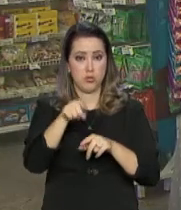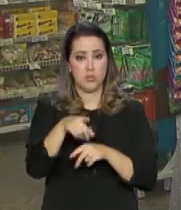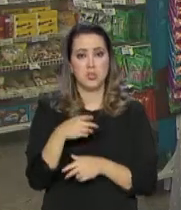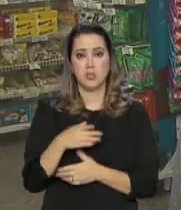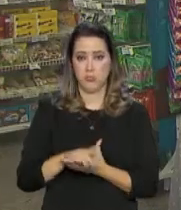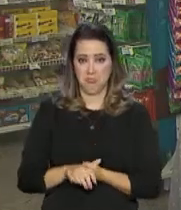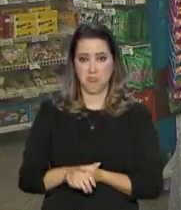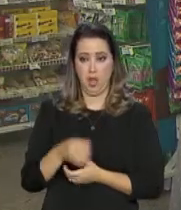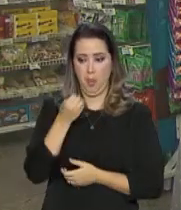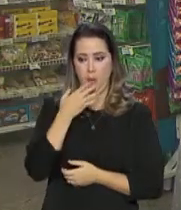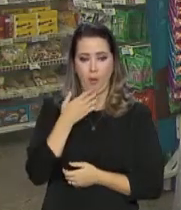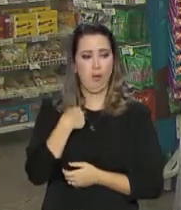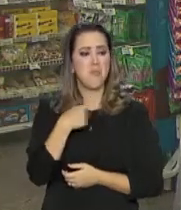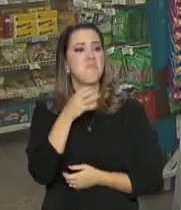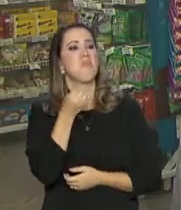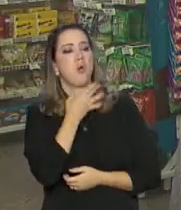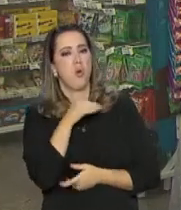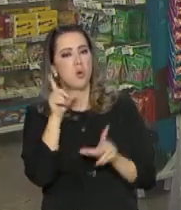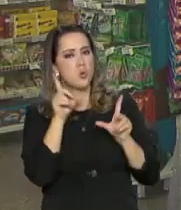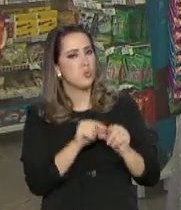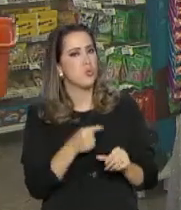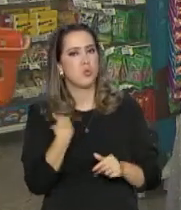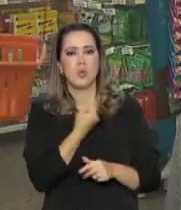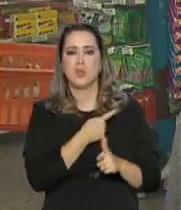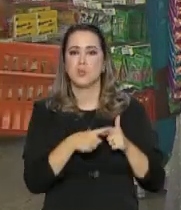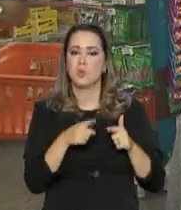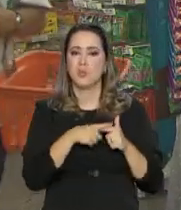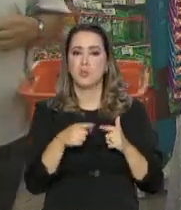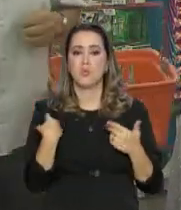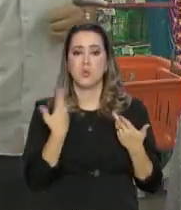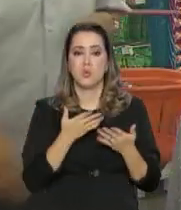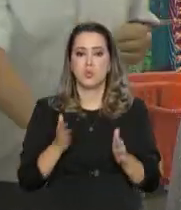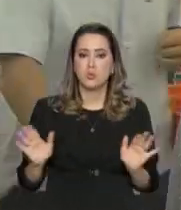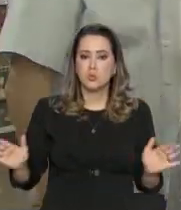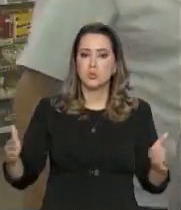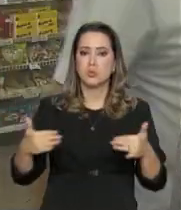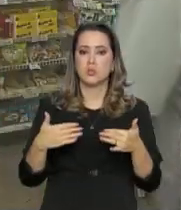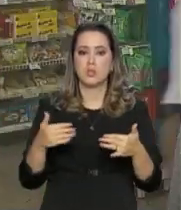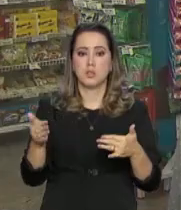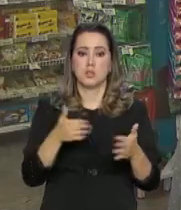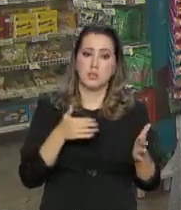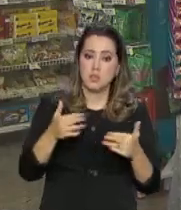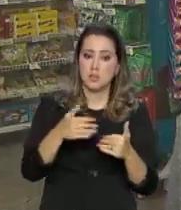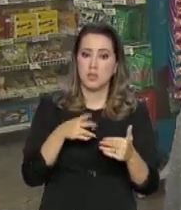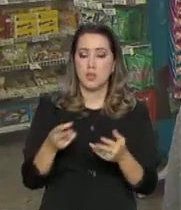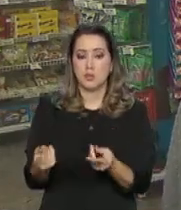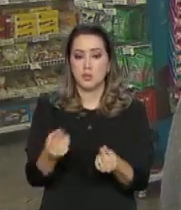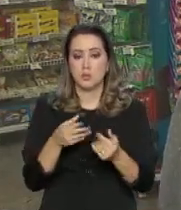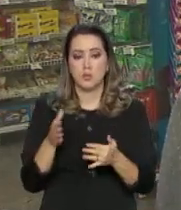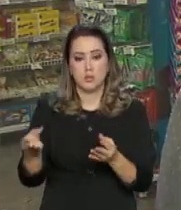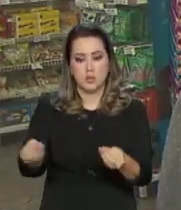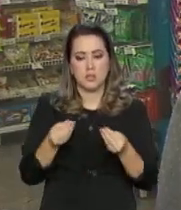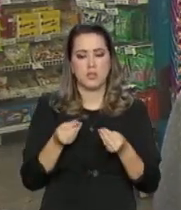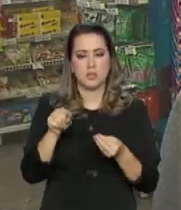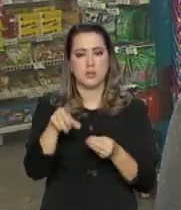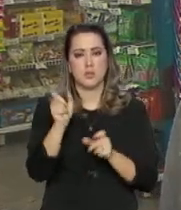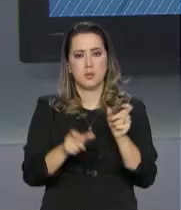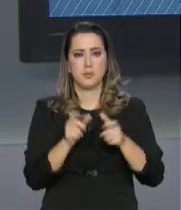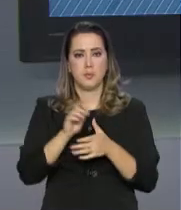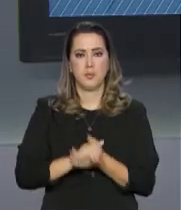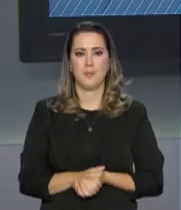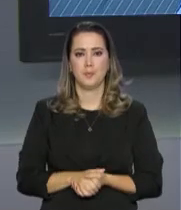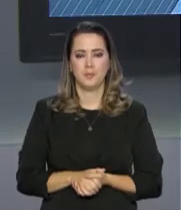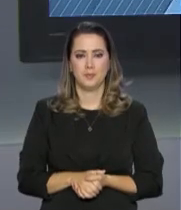inclusive minimizado grande parte dos problemas hoje nós achamos que a nossa principal fonte de moeda na loja é a moeda trazido por essa demanda